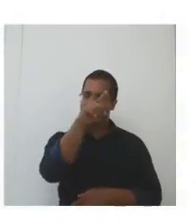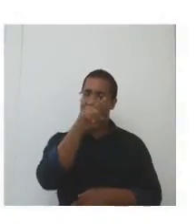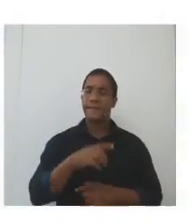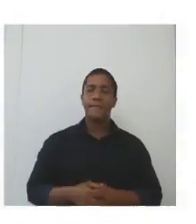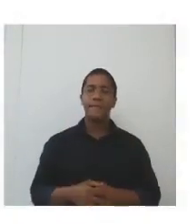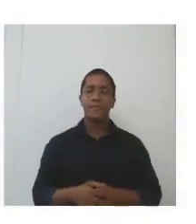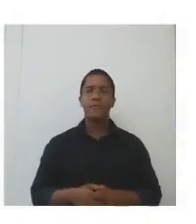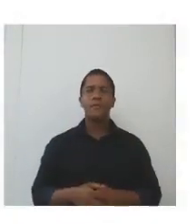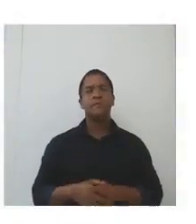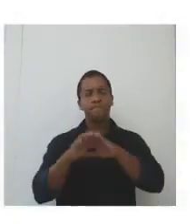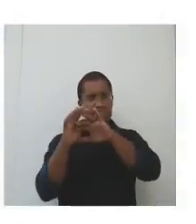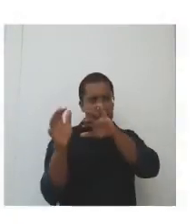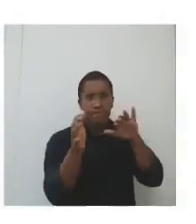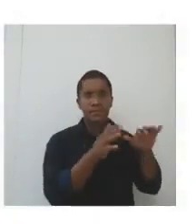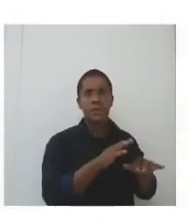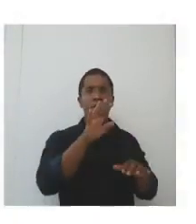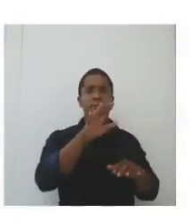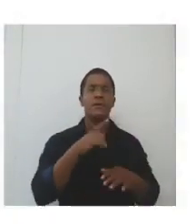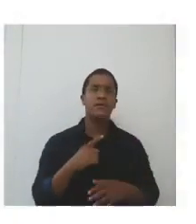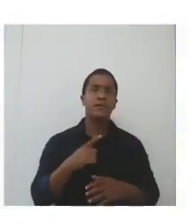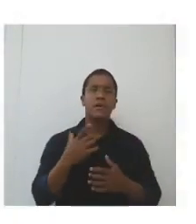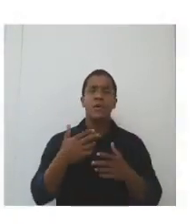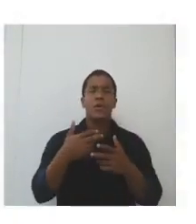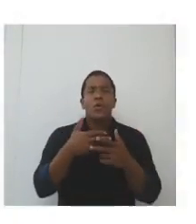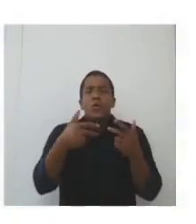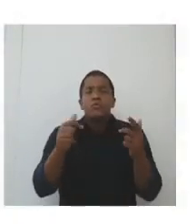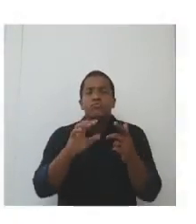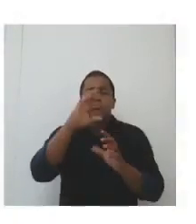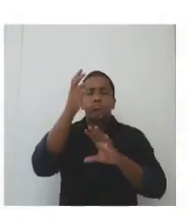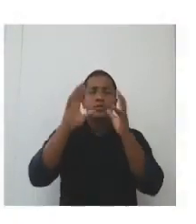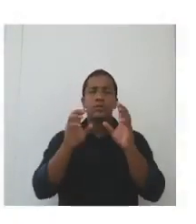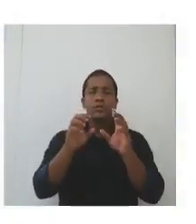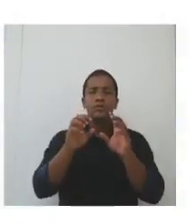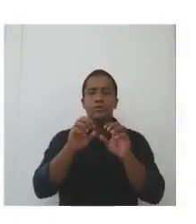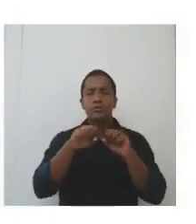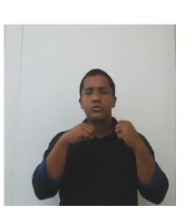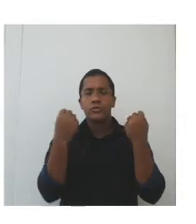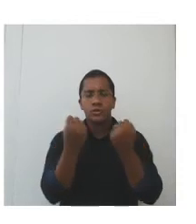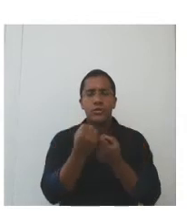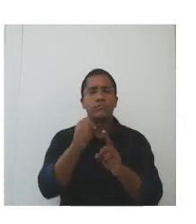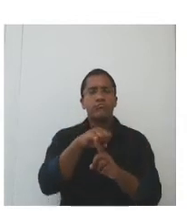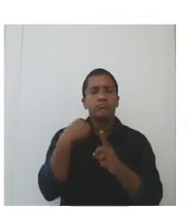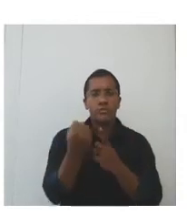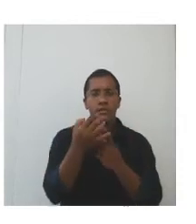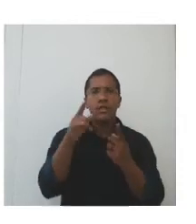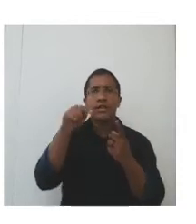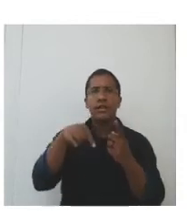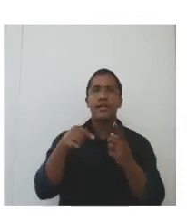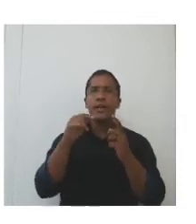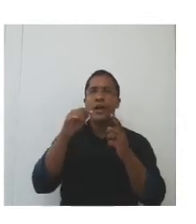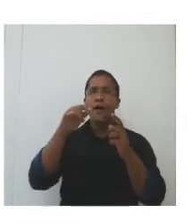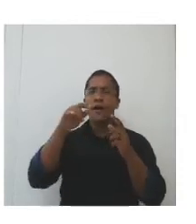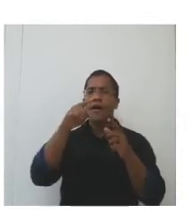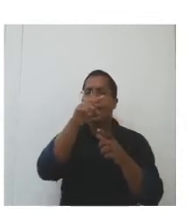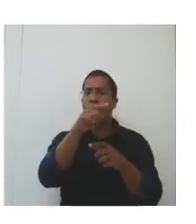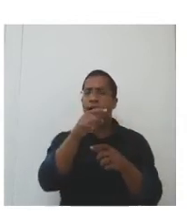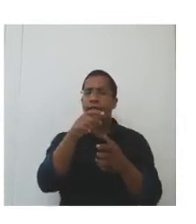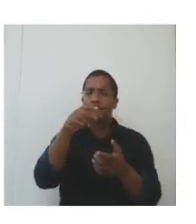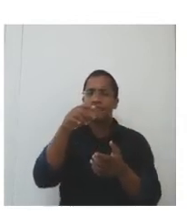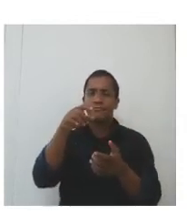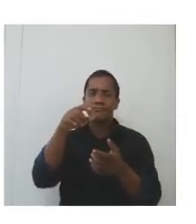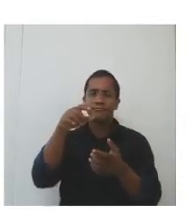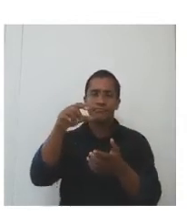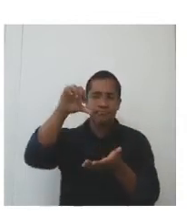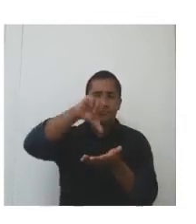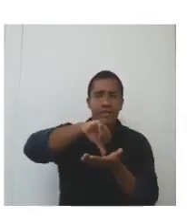Sendo assim, quais são as consequências sociais da instalação da corte no Rio de Janeiro? Primeiro, que a